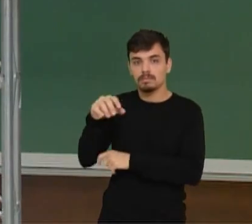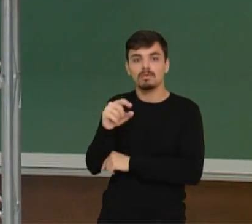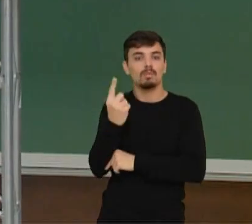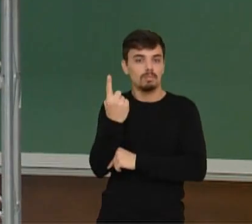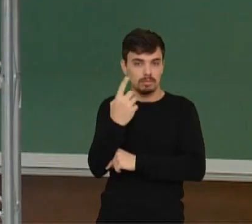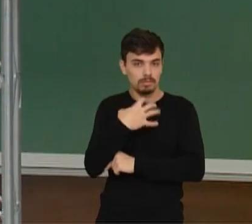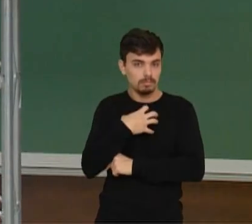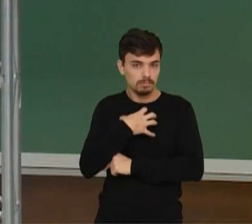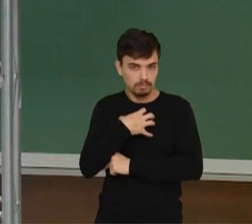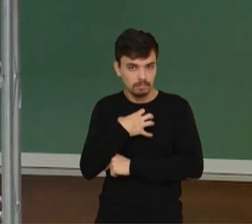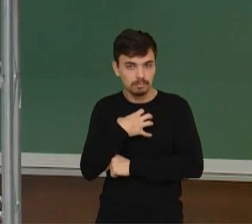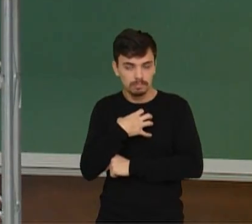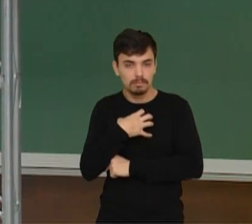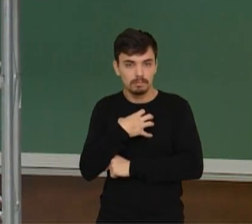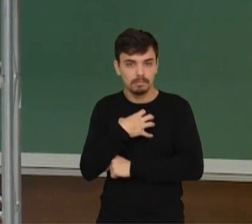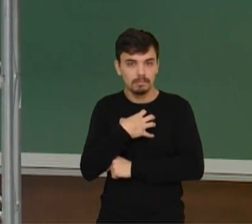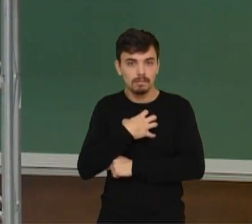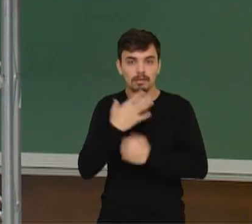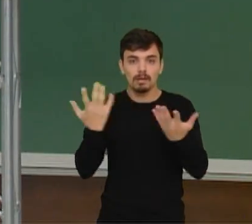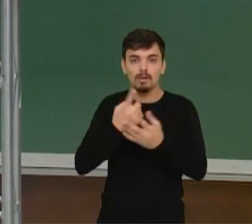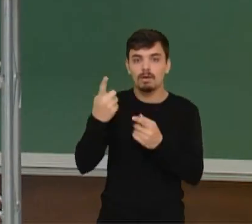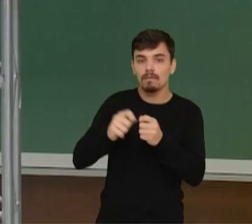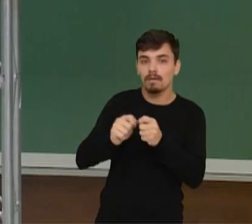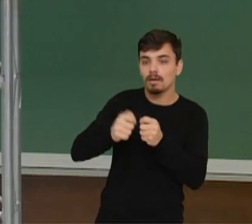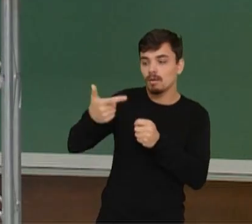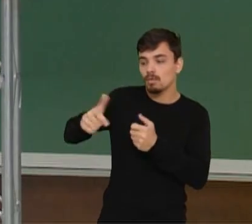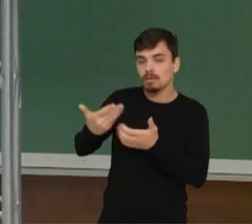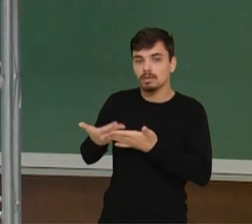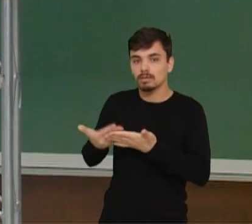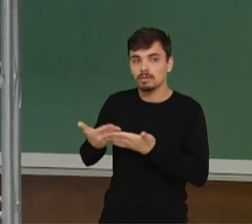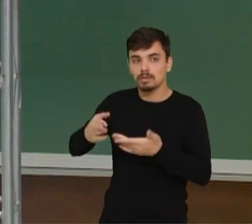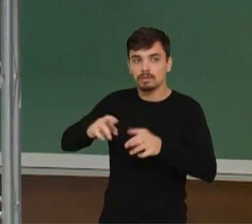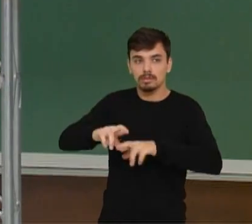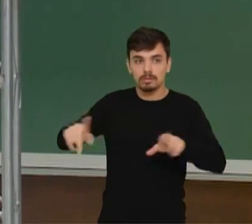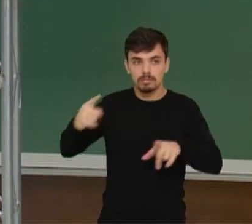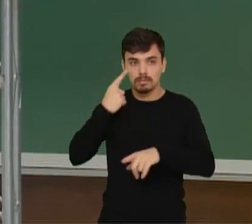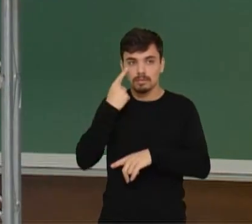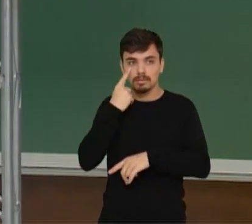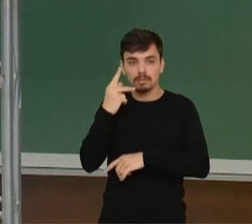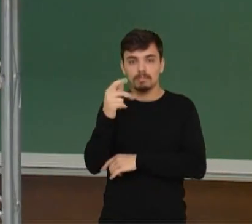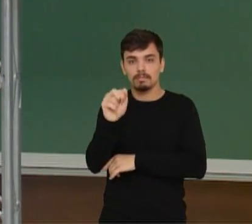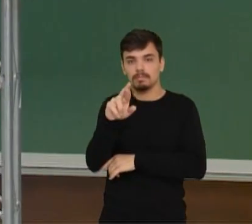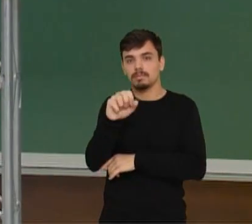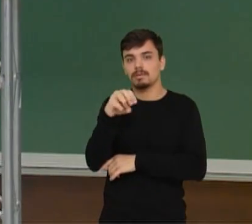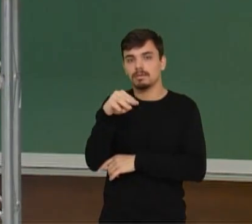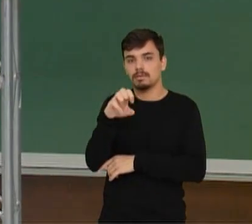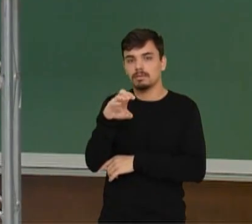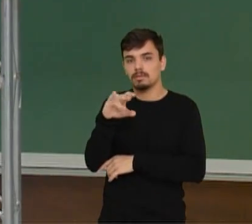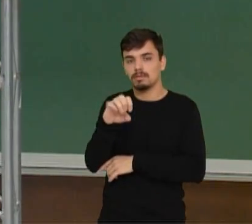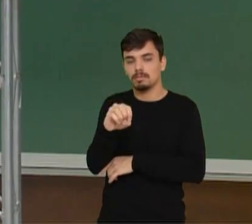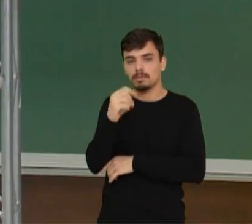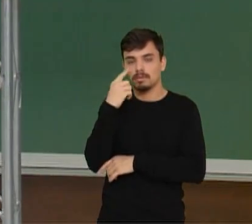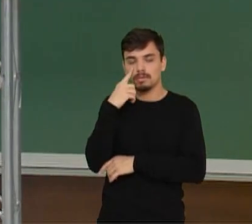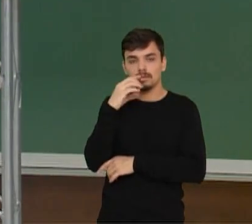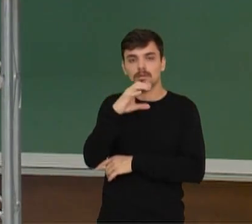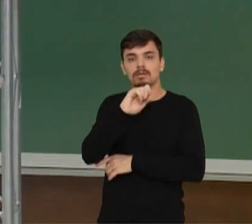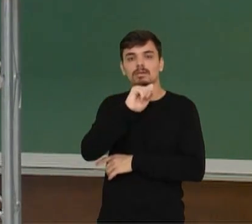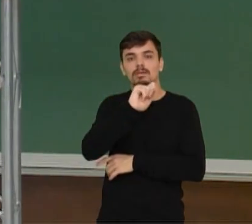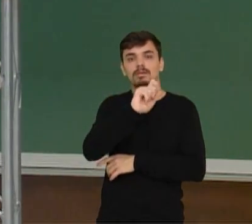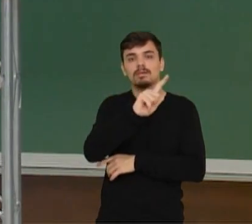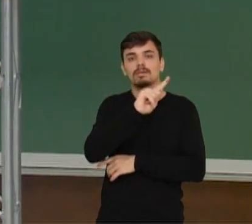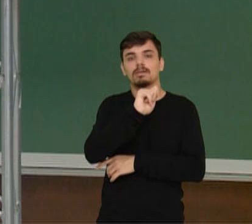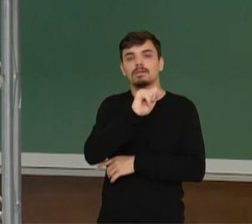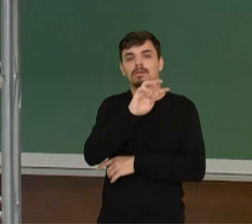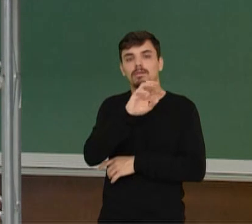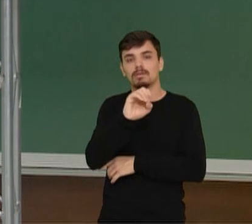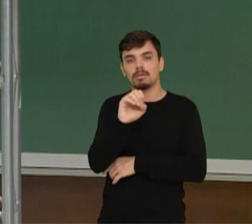das espécies. Agora ele fez um outro estudo colocando uma espécie diferente de Paramecium. Ele colocou de volta o caudatum, mas colocou também o